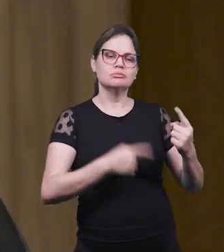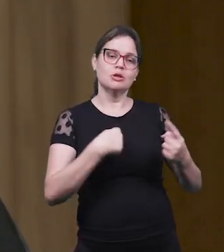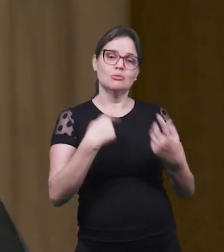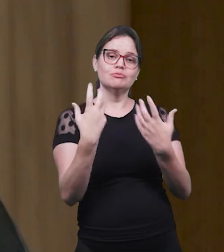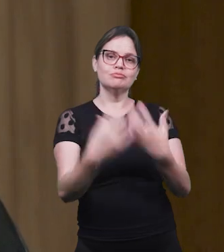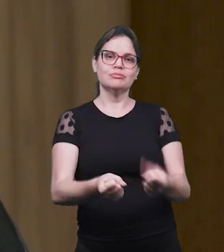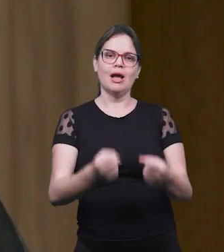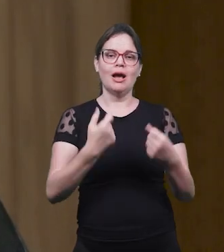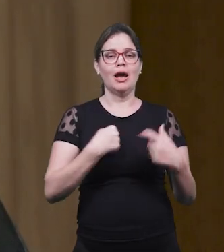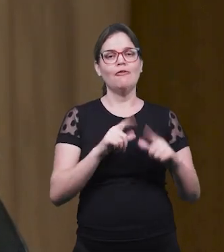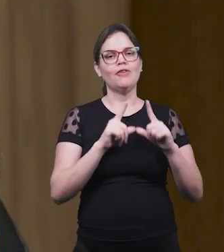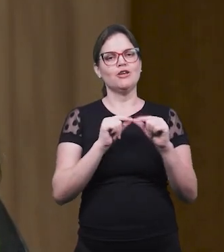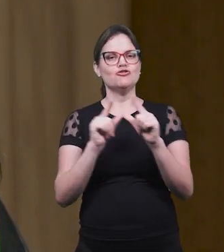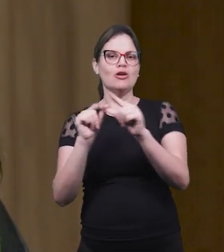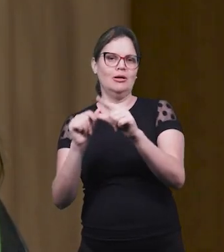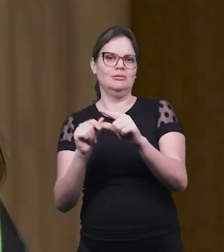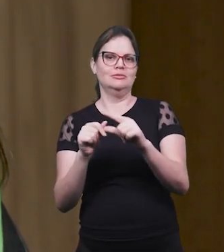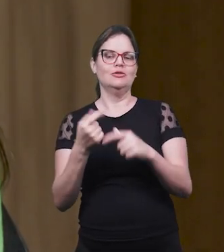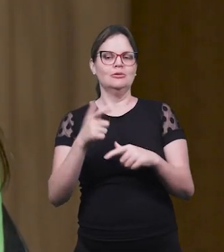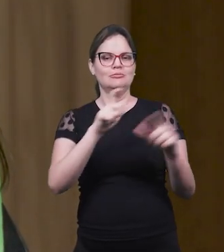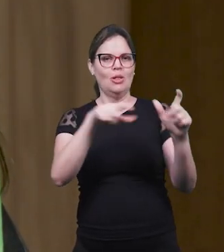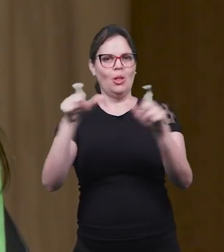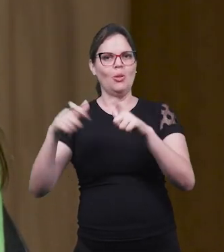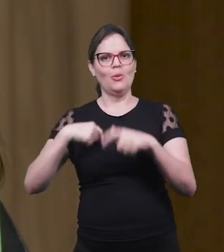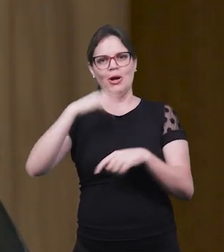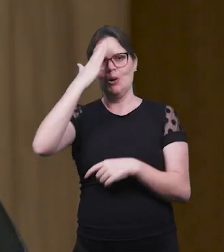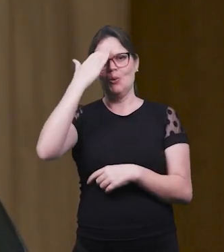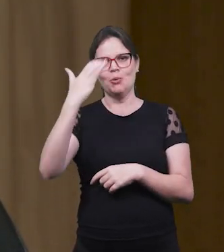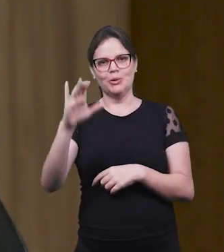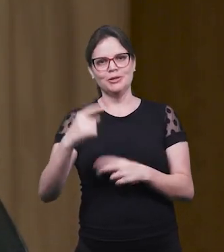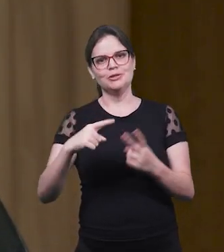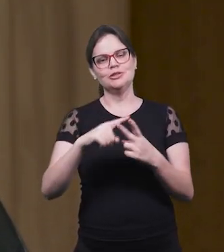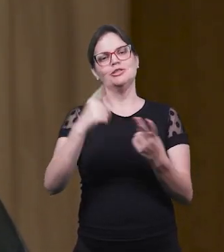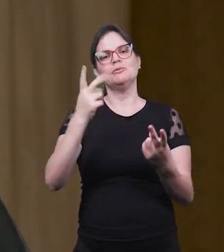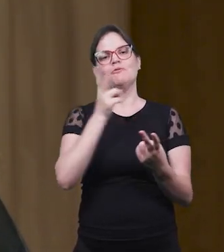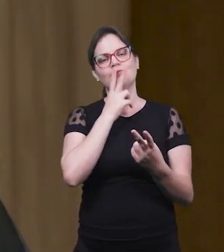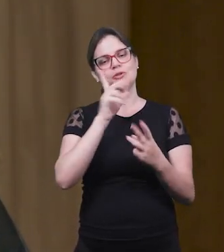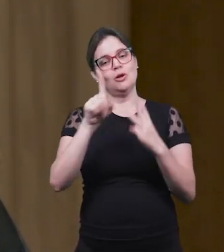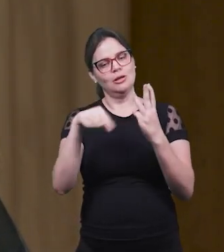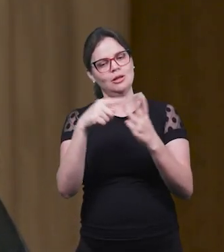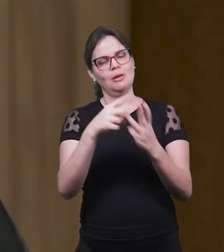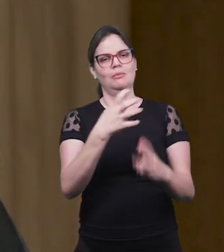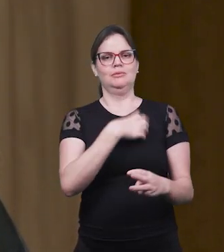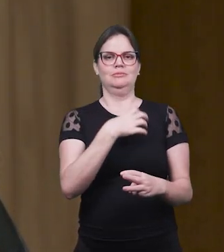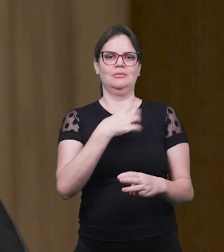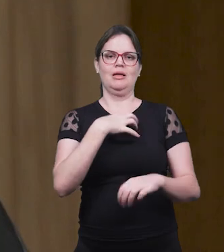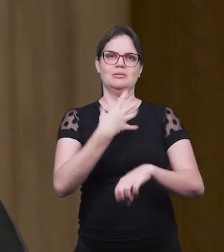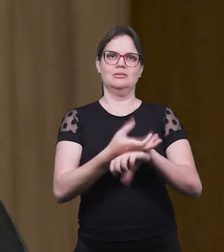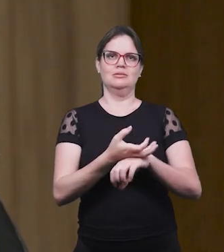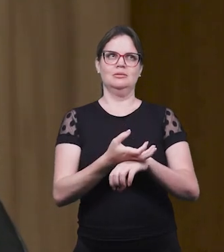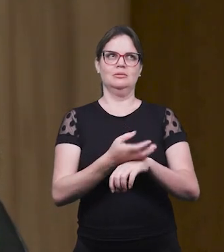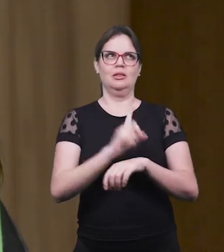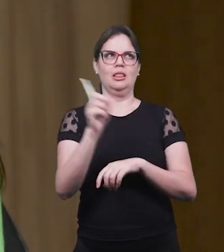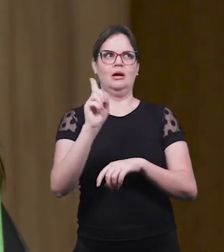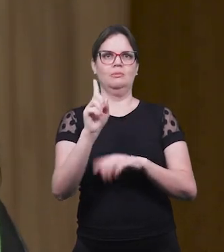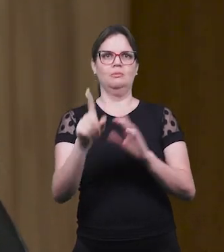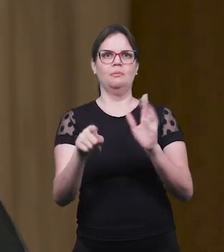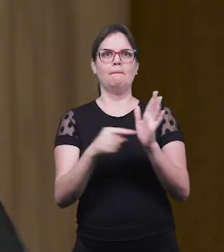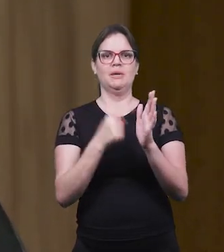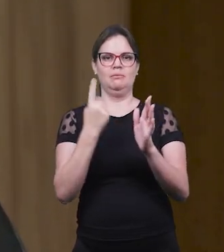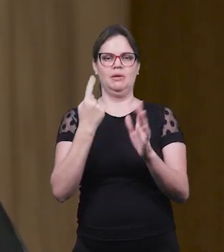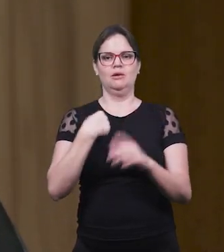viajei pela empresa e foi, resumindo, chegando a Salvador. Não, primeiro